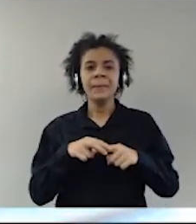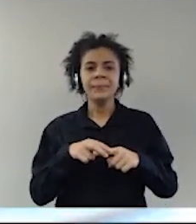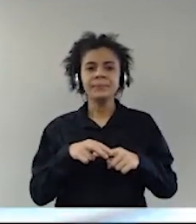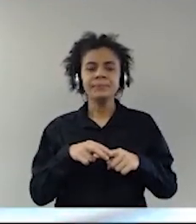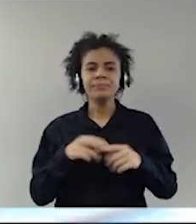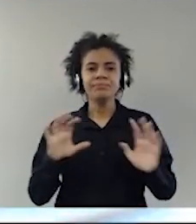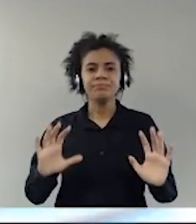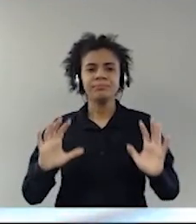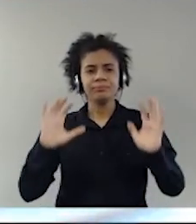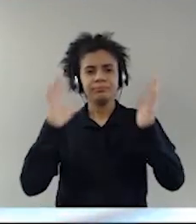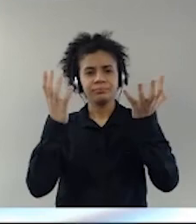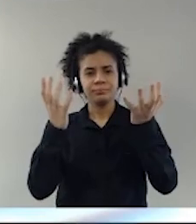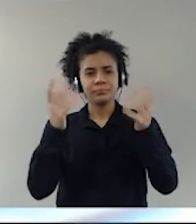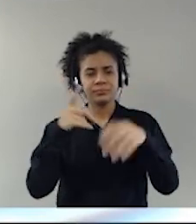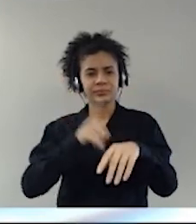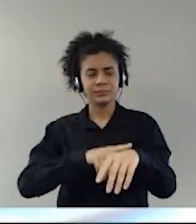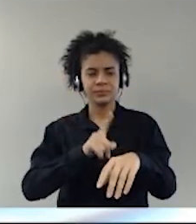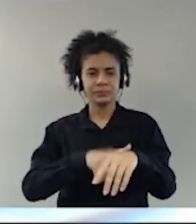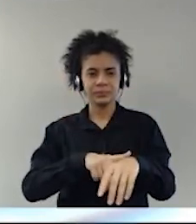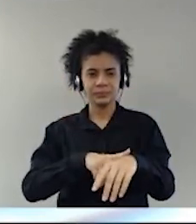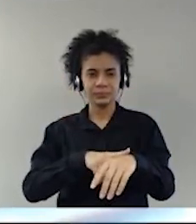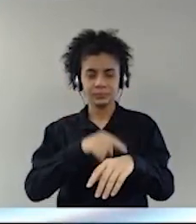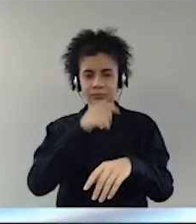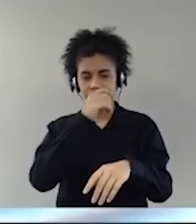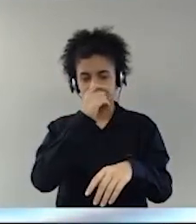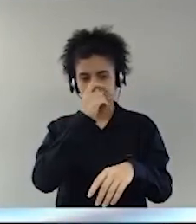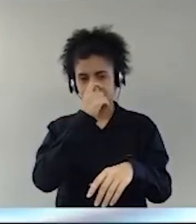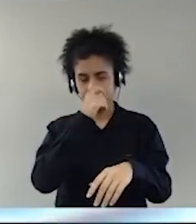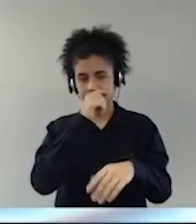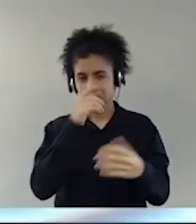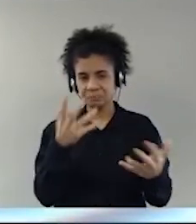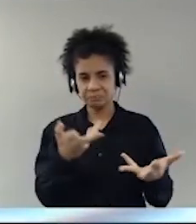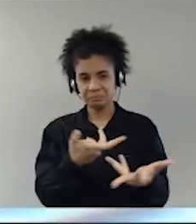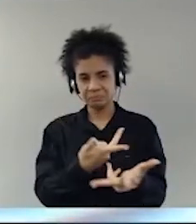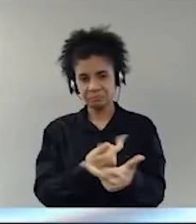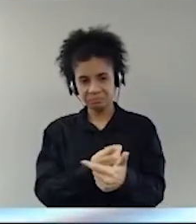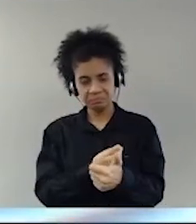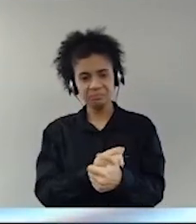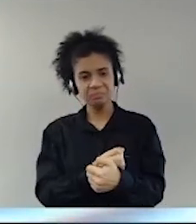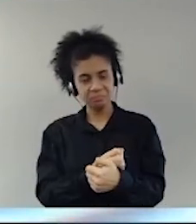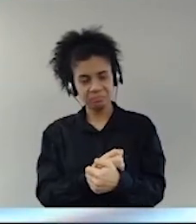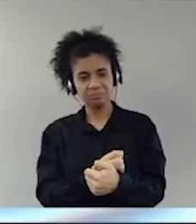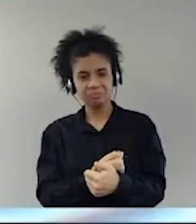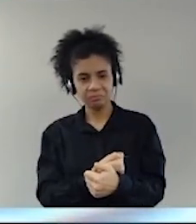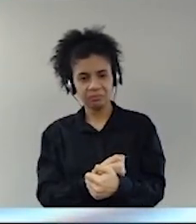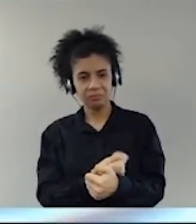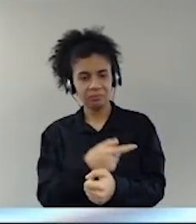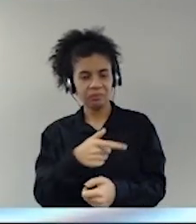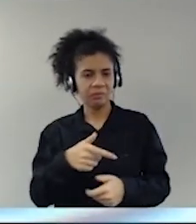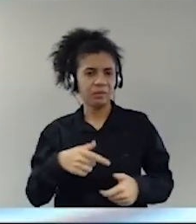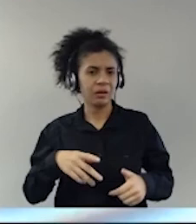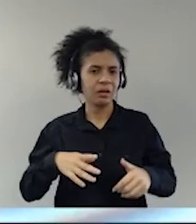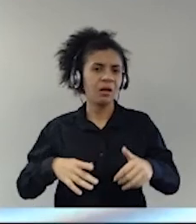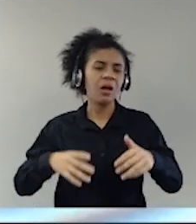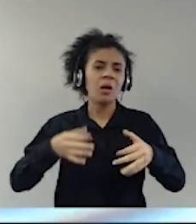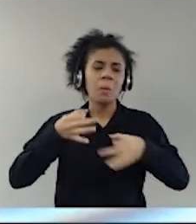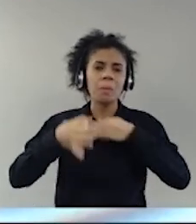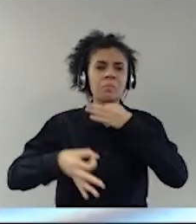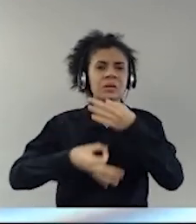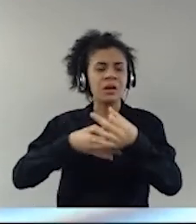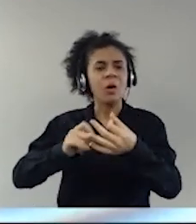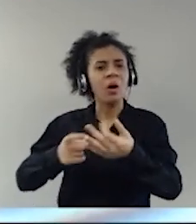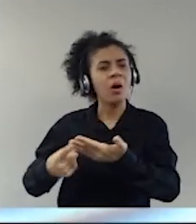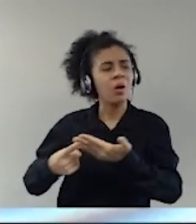por esse evento, por esse momento. Foram intervenções brilhantes, foram intervenções que convidam